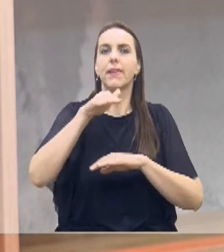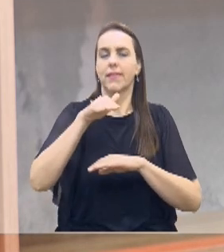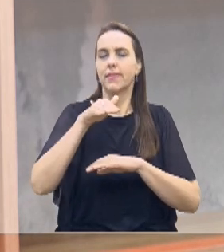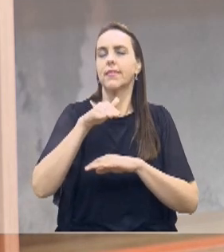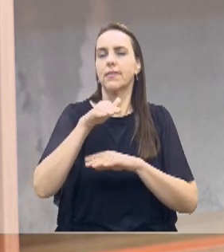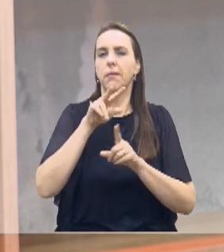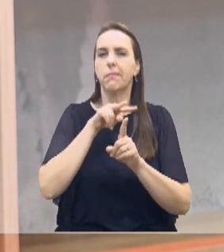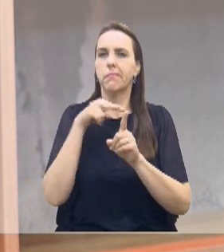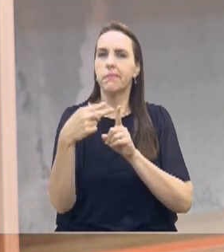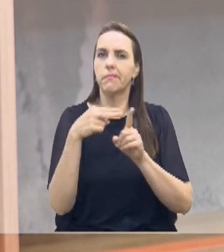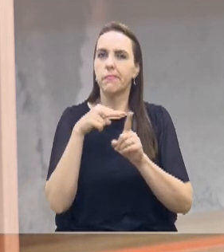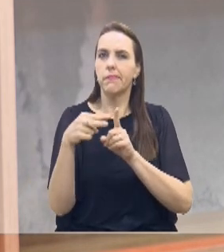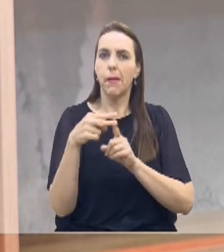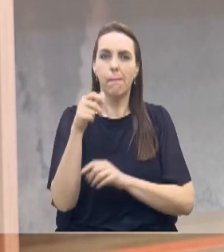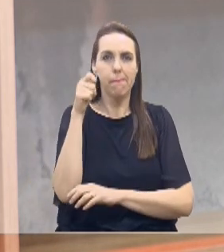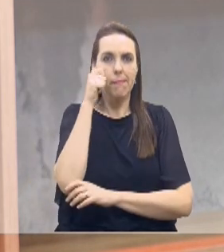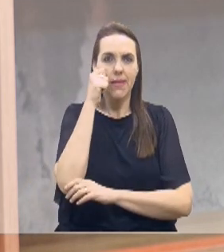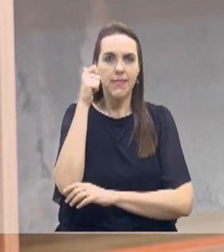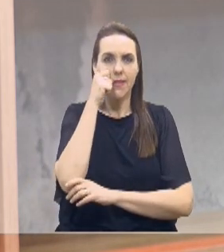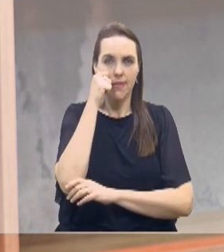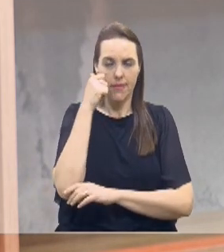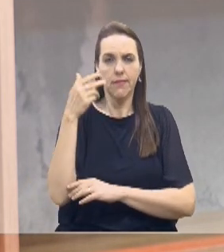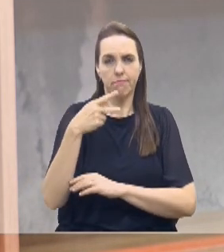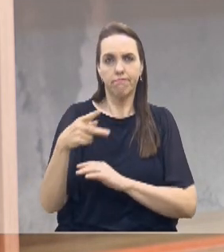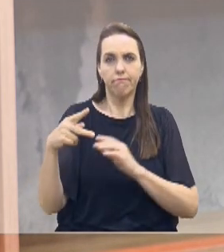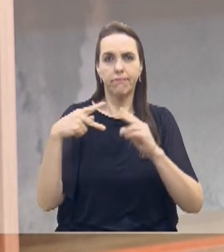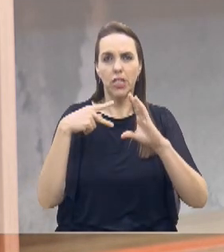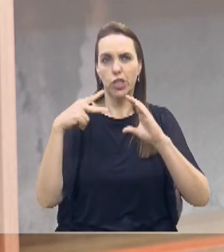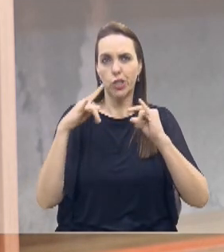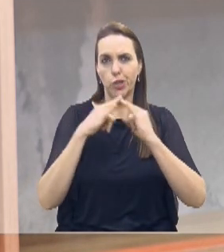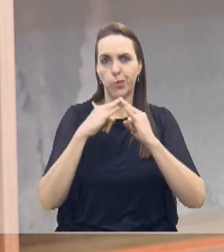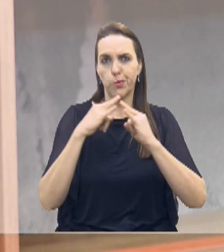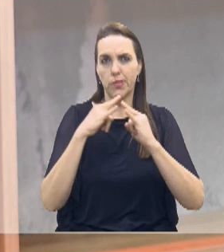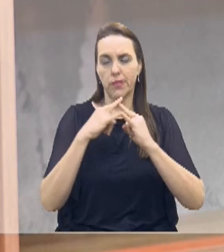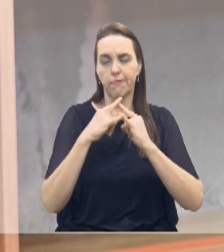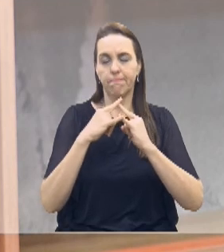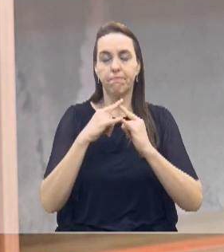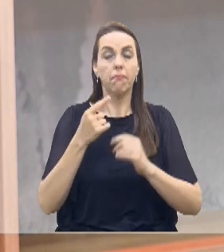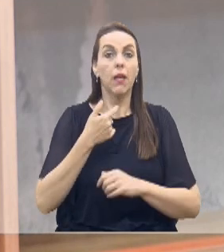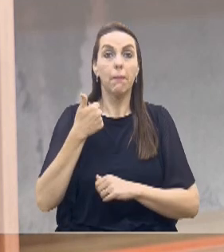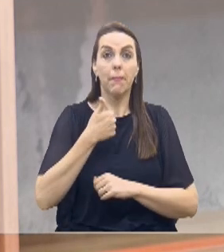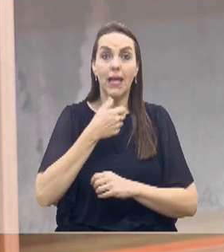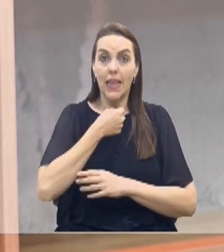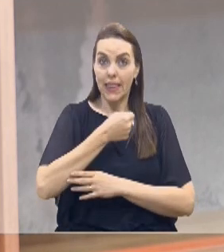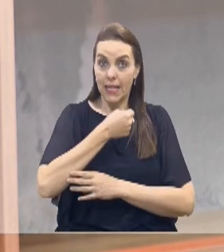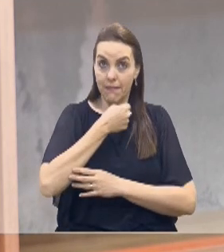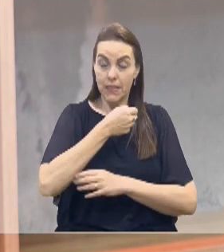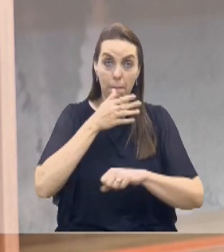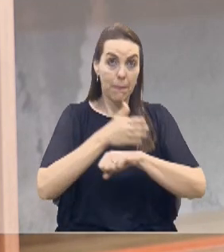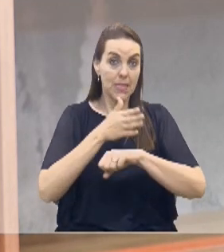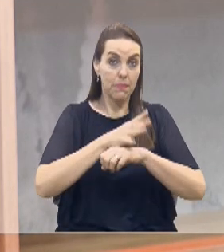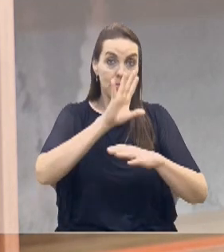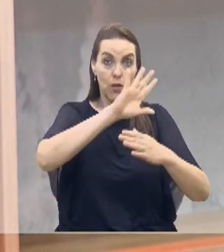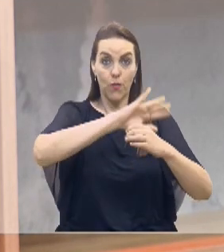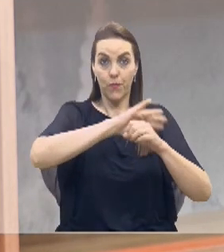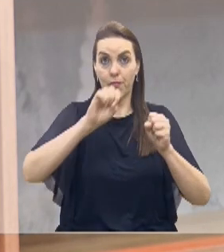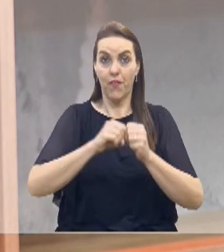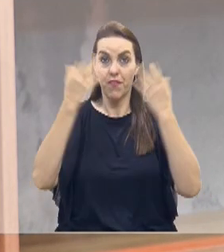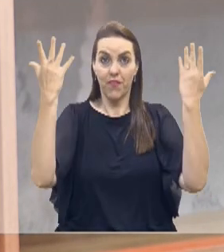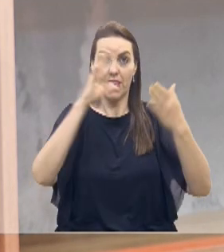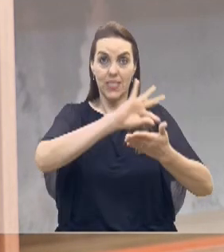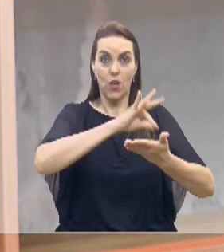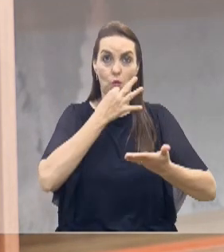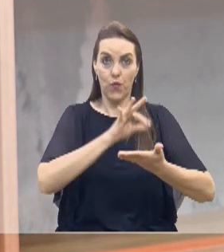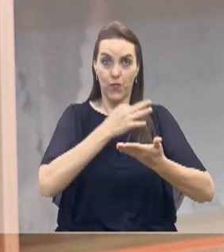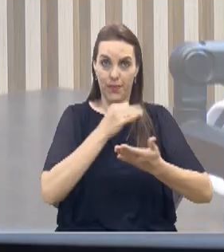de presença da instituição? Eu lembro que nas primeiras entrevistas aqui nós tratávamos da participação na Festa da Uva, por exemplo. Exatamente.